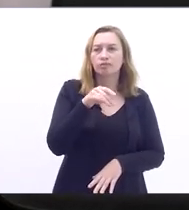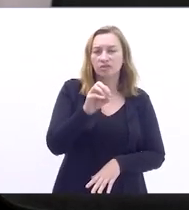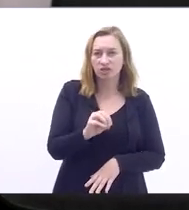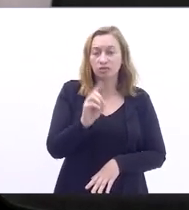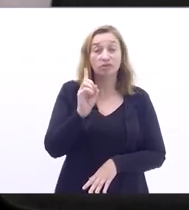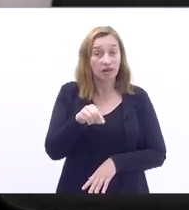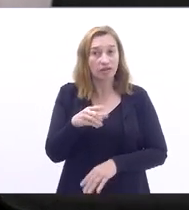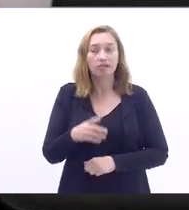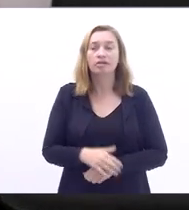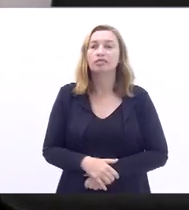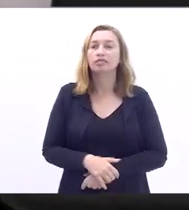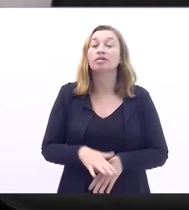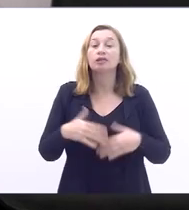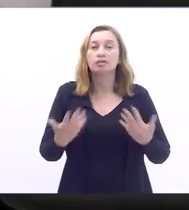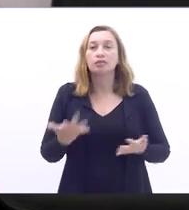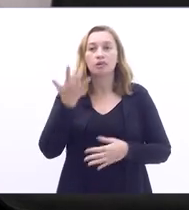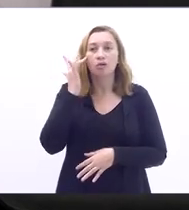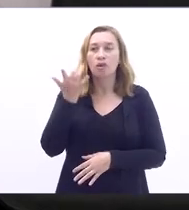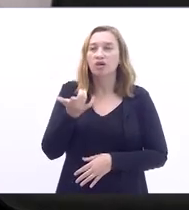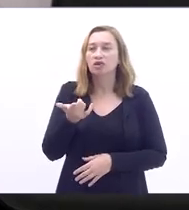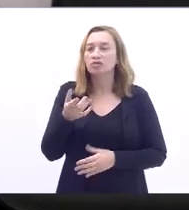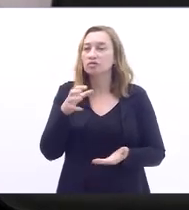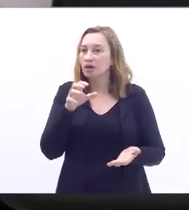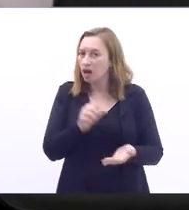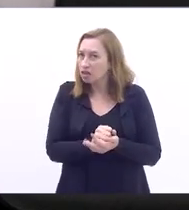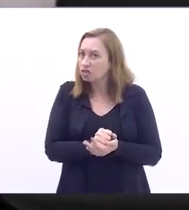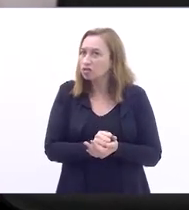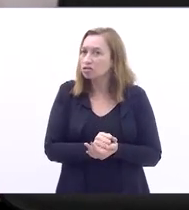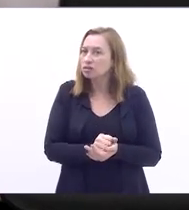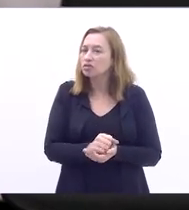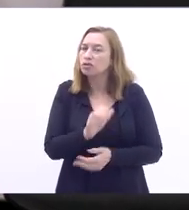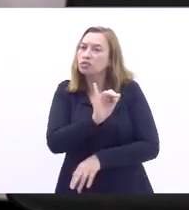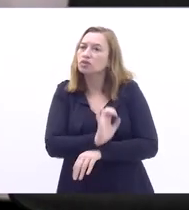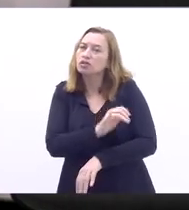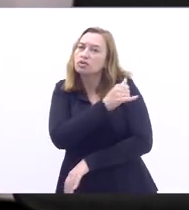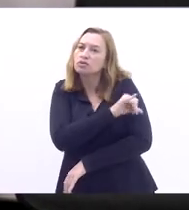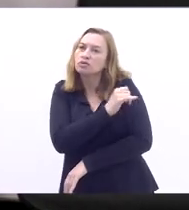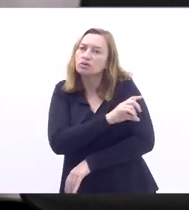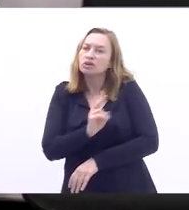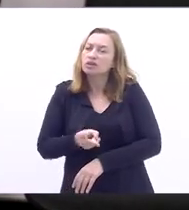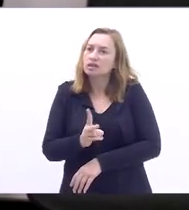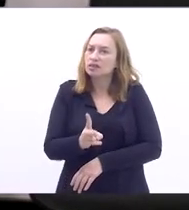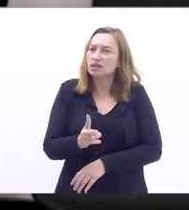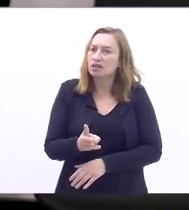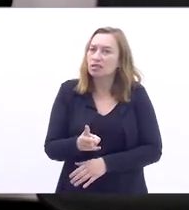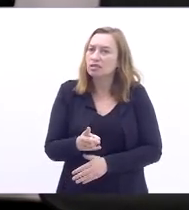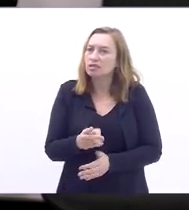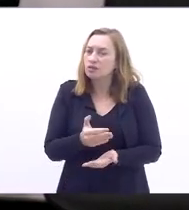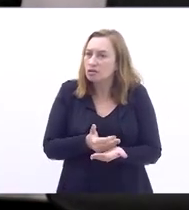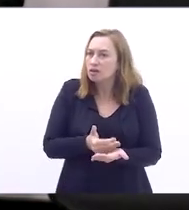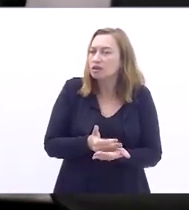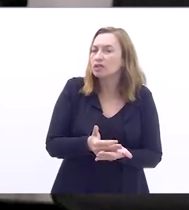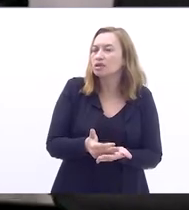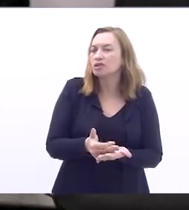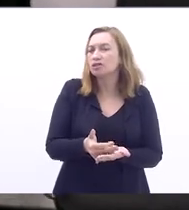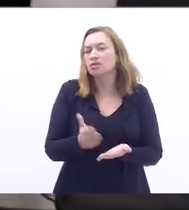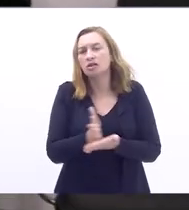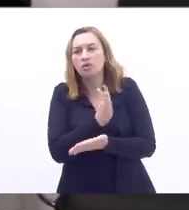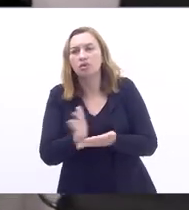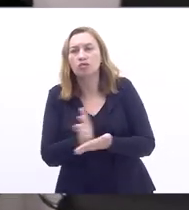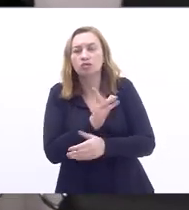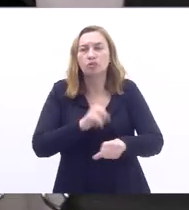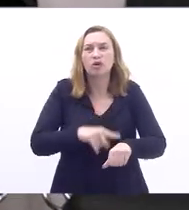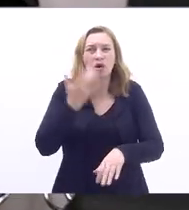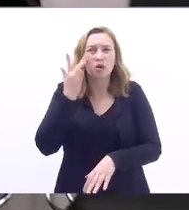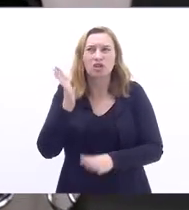né então acho que isso tem que ficar registrado o estado do Rio de Janeiro sempre foi Vanguarda em alguns itens mas acho que